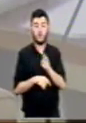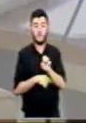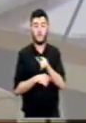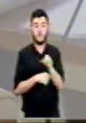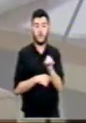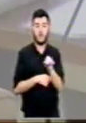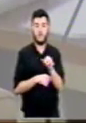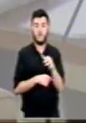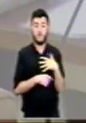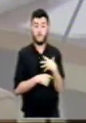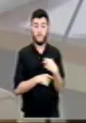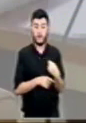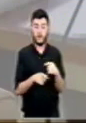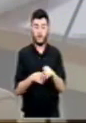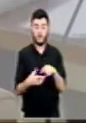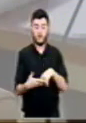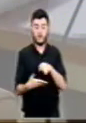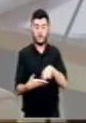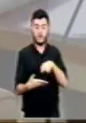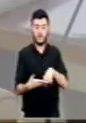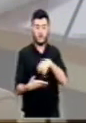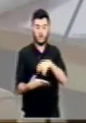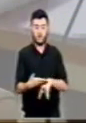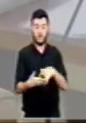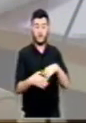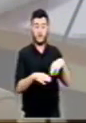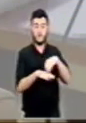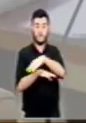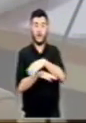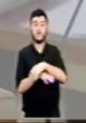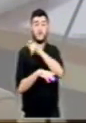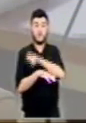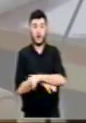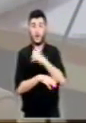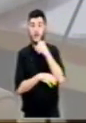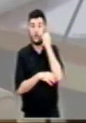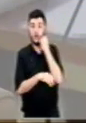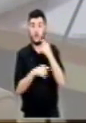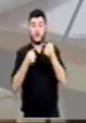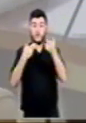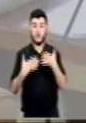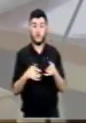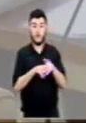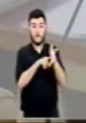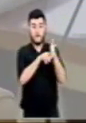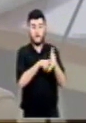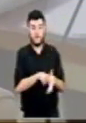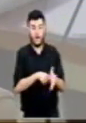realização das varreduras físicas a serem implementadas na residência do congressista em Brasília.